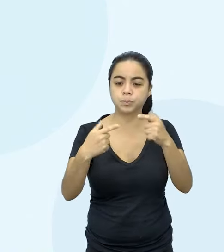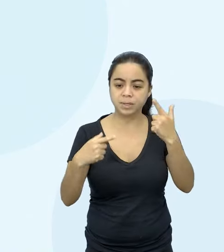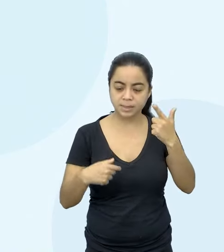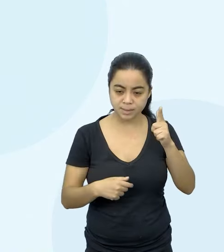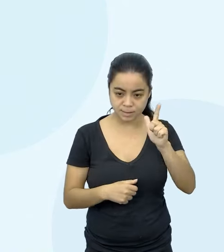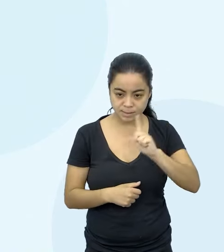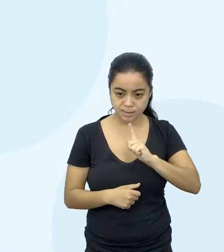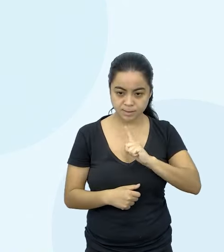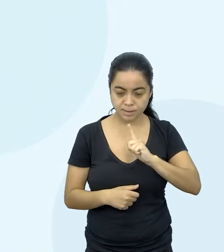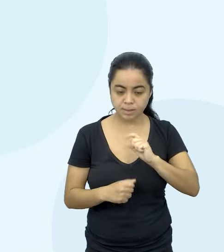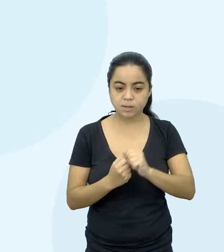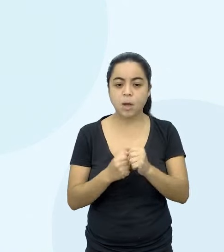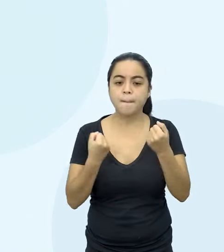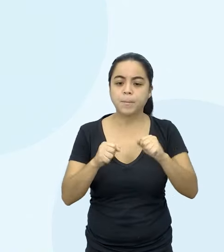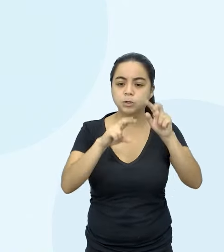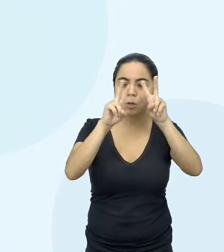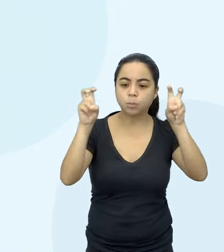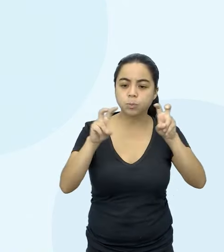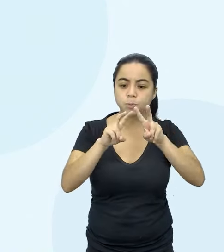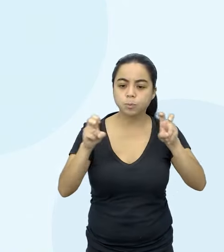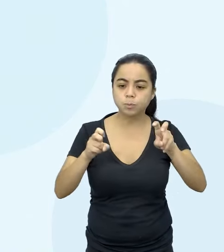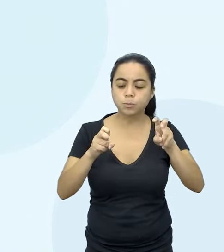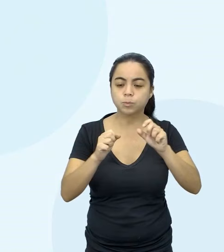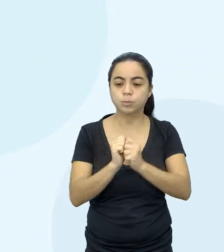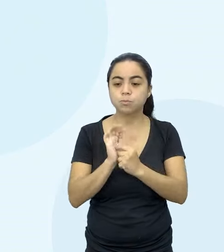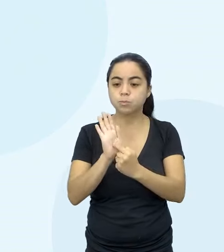os dois temas, né? As duas